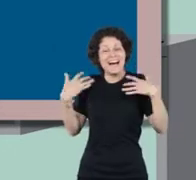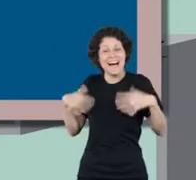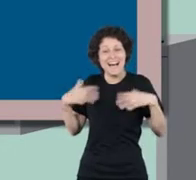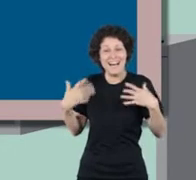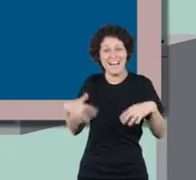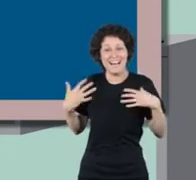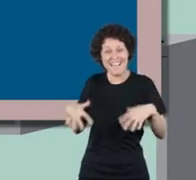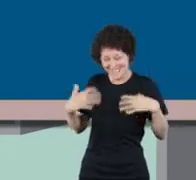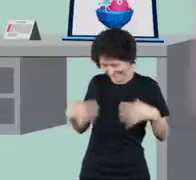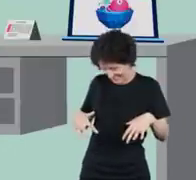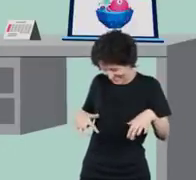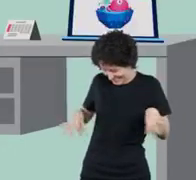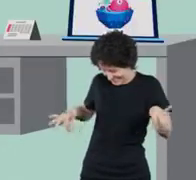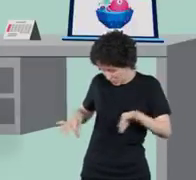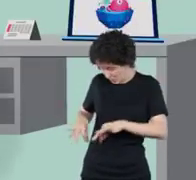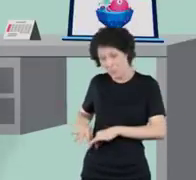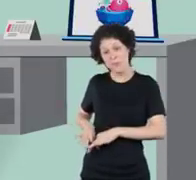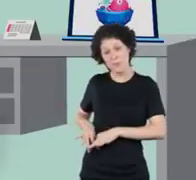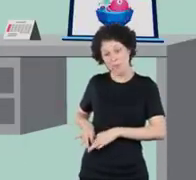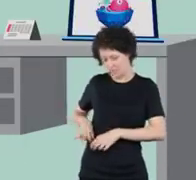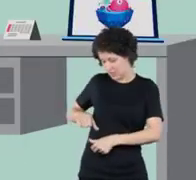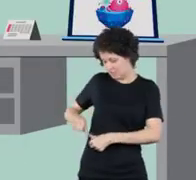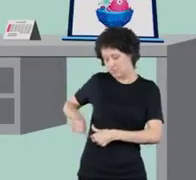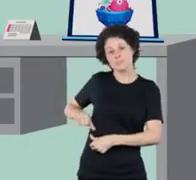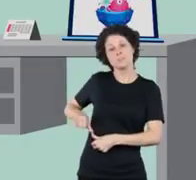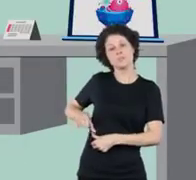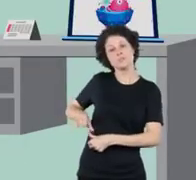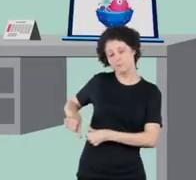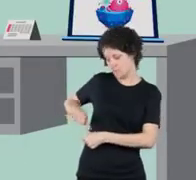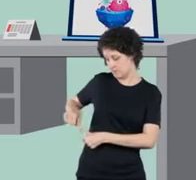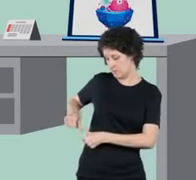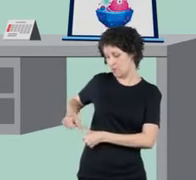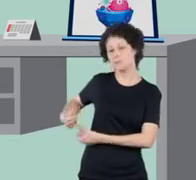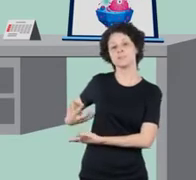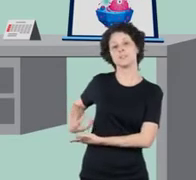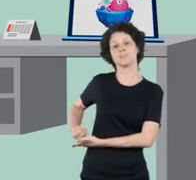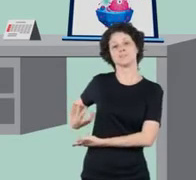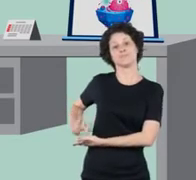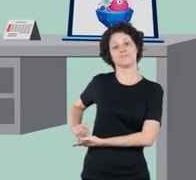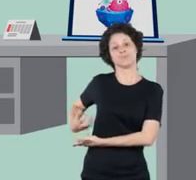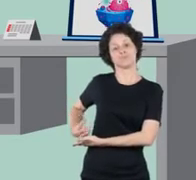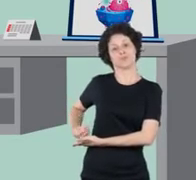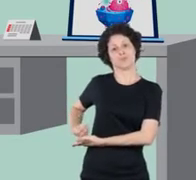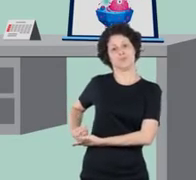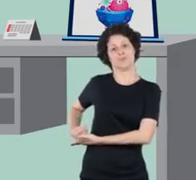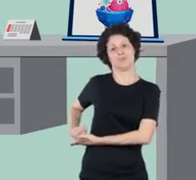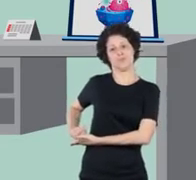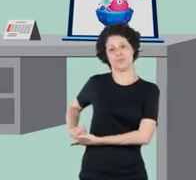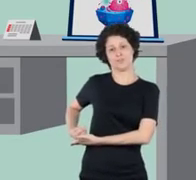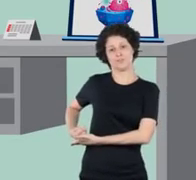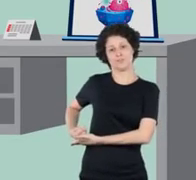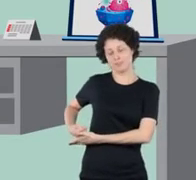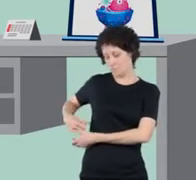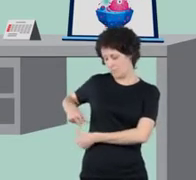5 metros. Depois, o quimo passa por todo o intestino e nele são secretadas substâncias pela vesícula biliar e